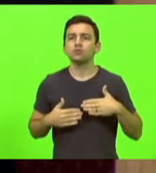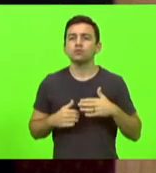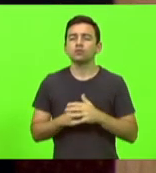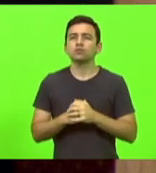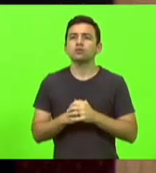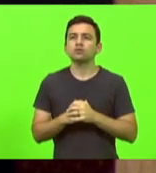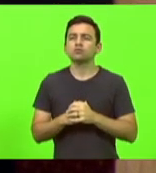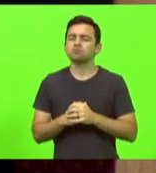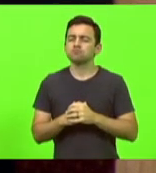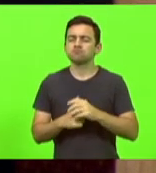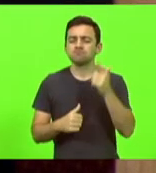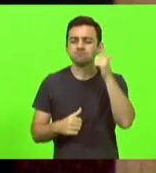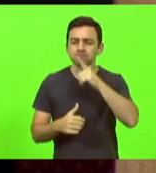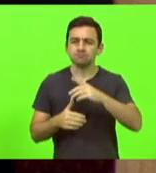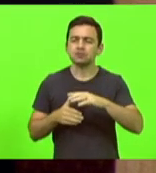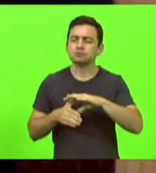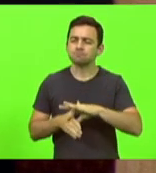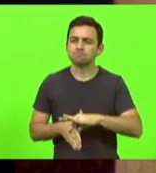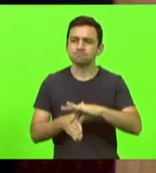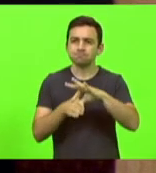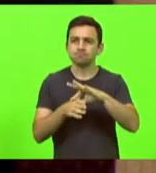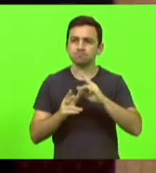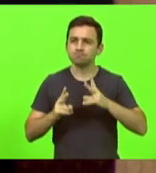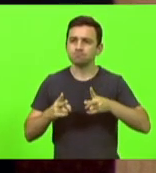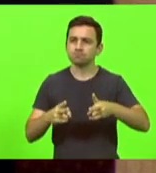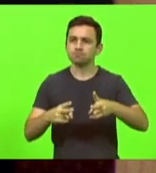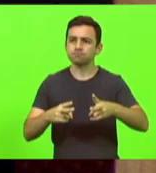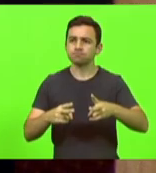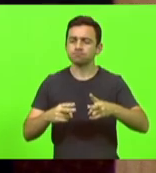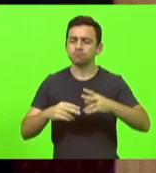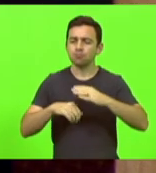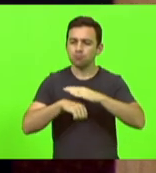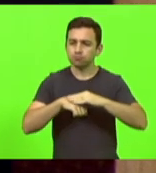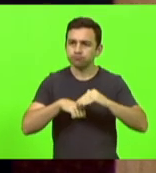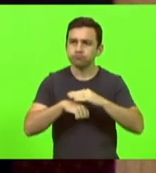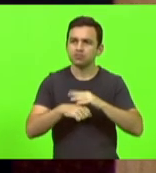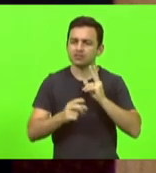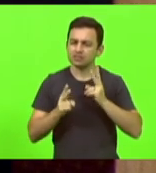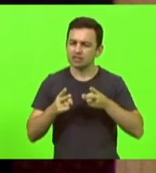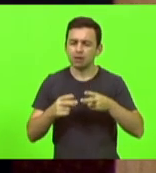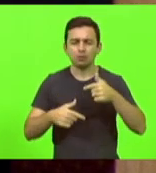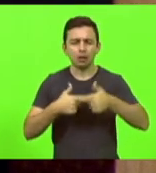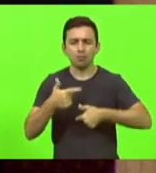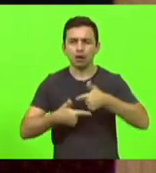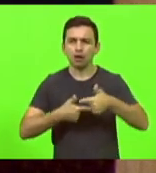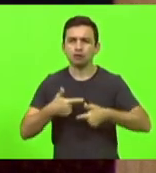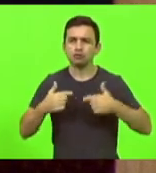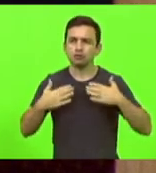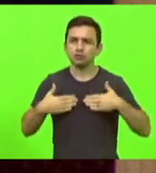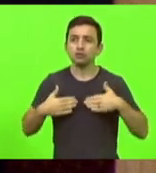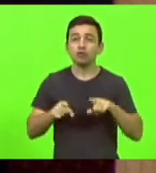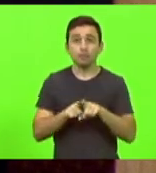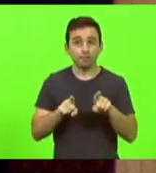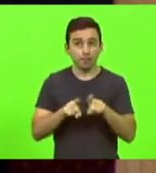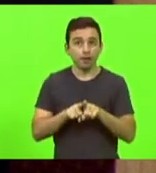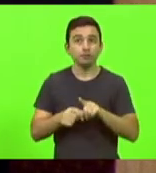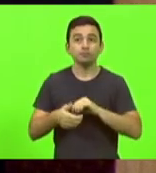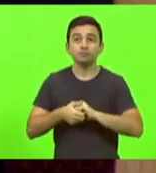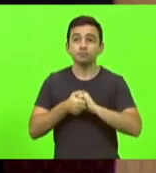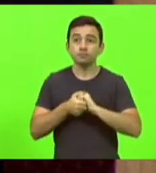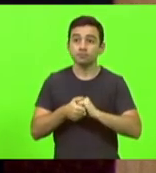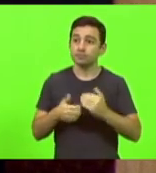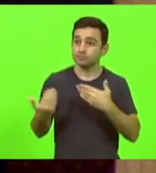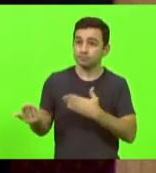nos liderou, pela sua forma gentil e amável que conduziu os trabalhos. Da mesma forma, estendo meus cumprimentos ao